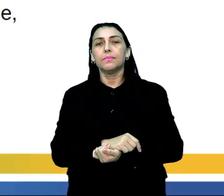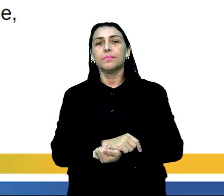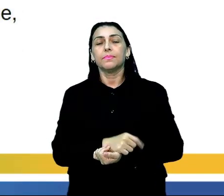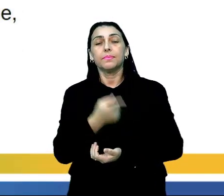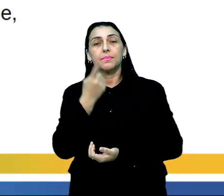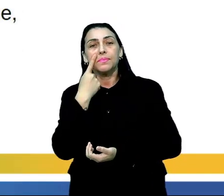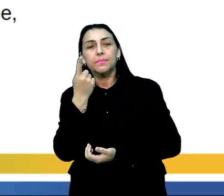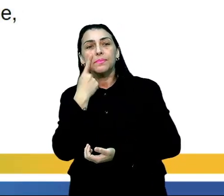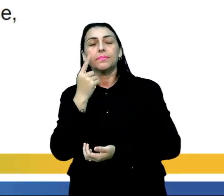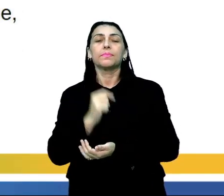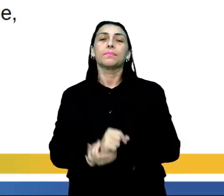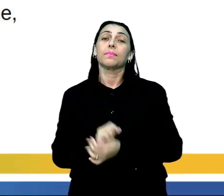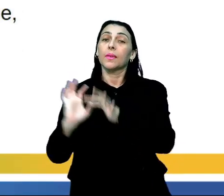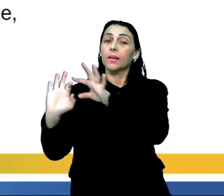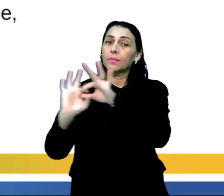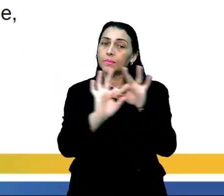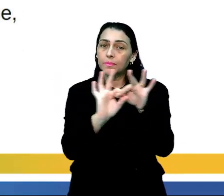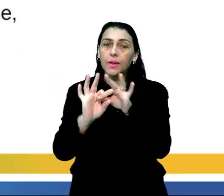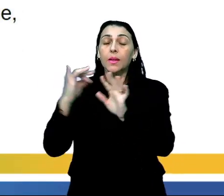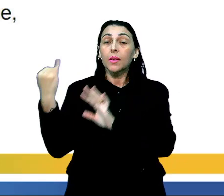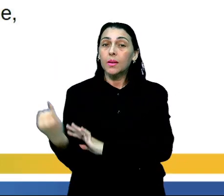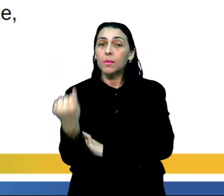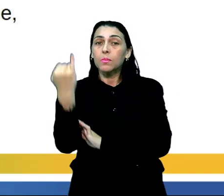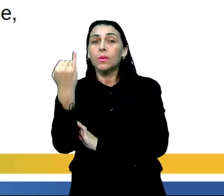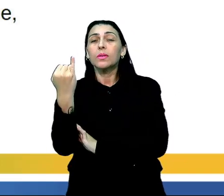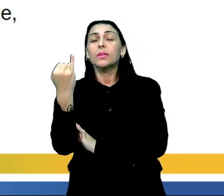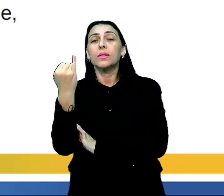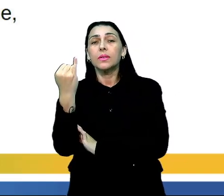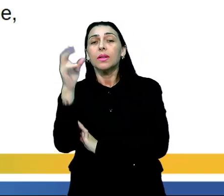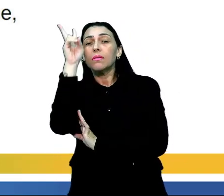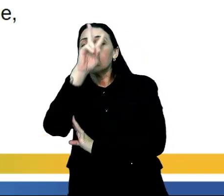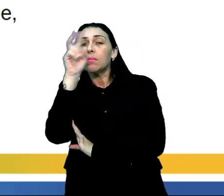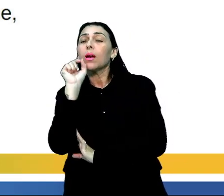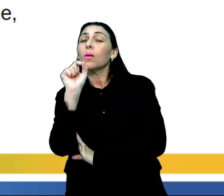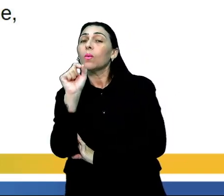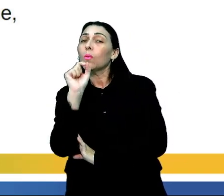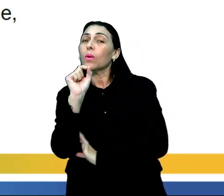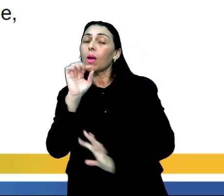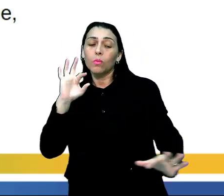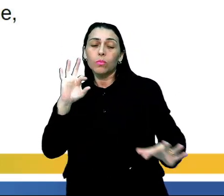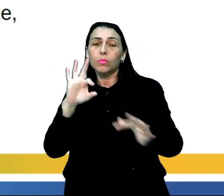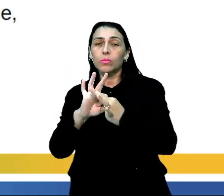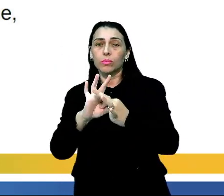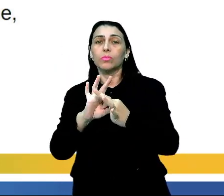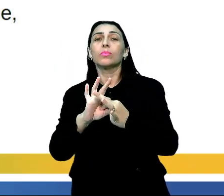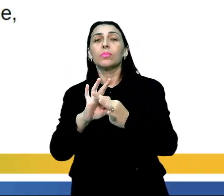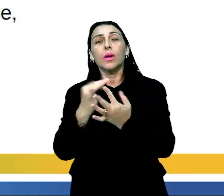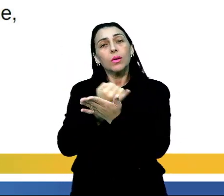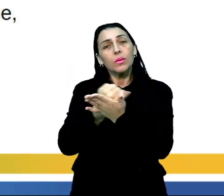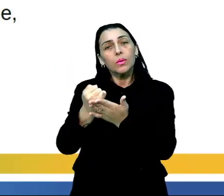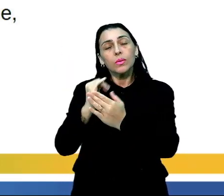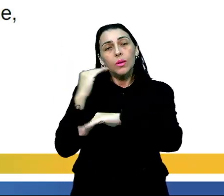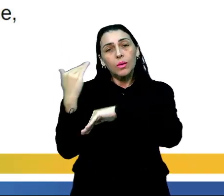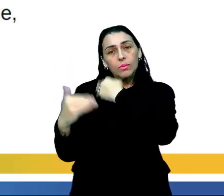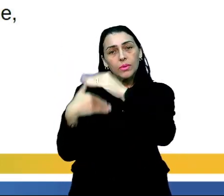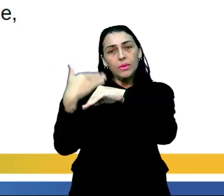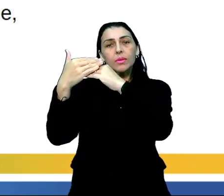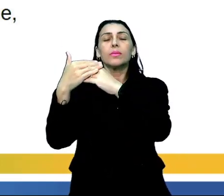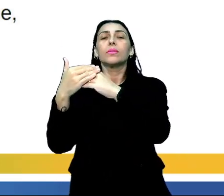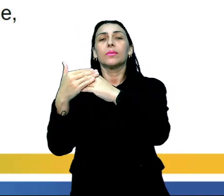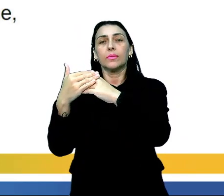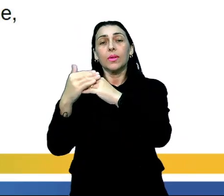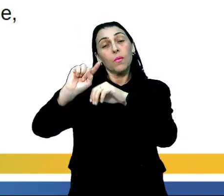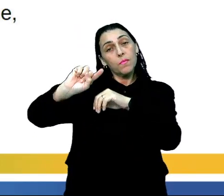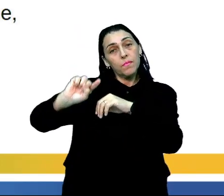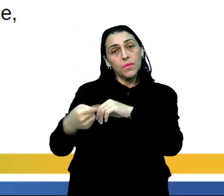Então vamos lá. Nesse contexto, observe que nós utilizamos sempre um conectivo para ligar a introdução ao desenvolvimento,